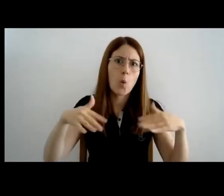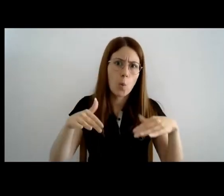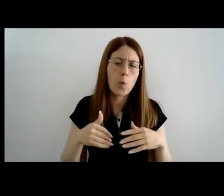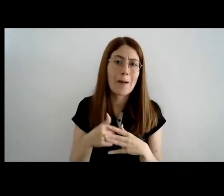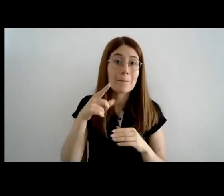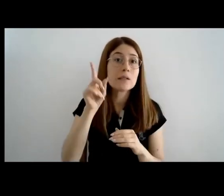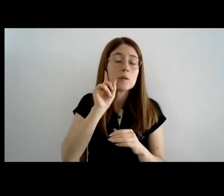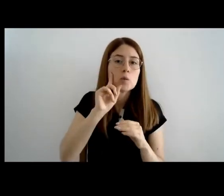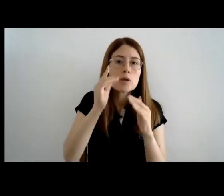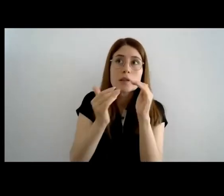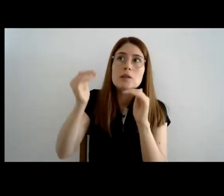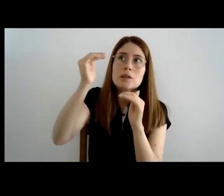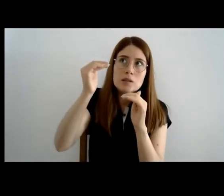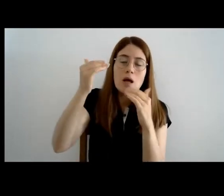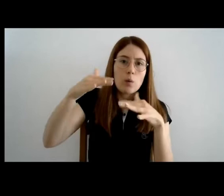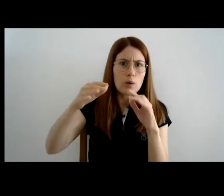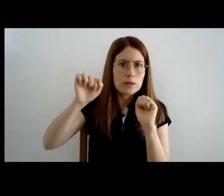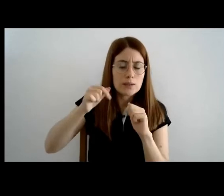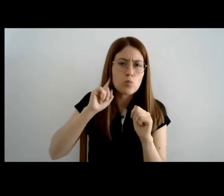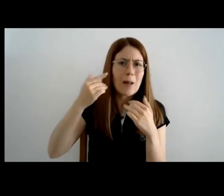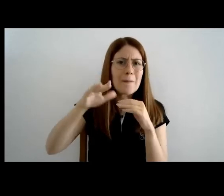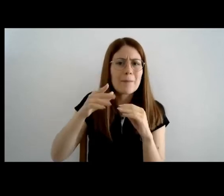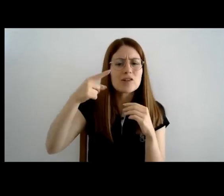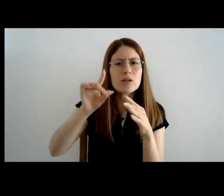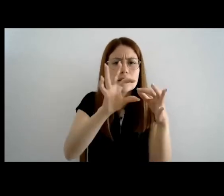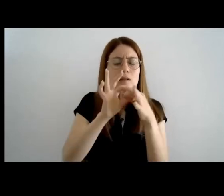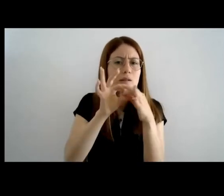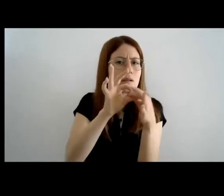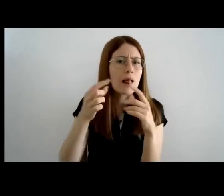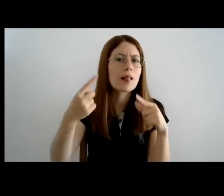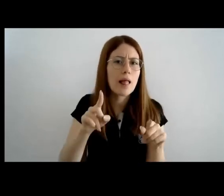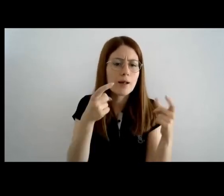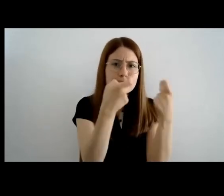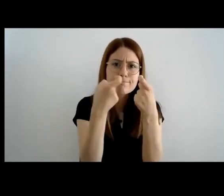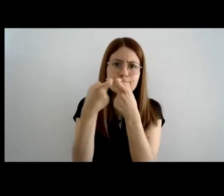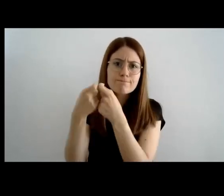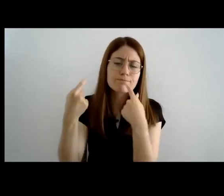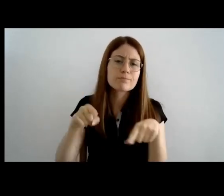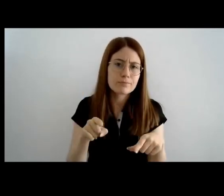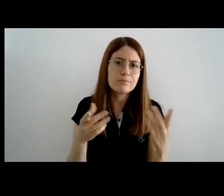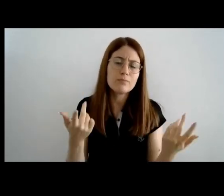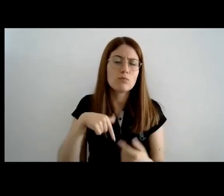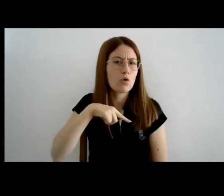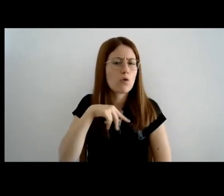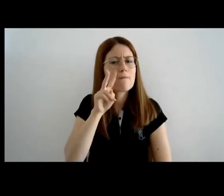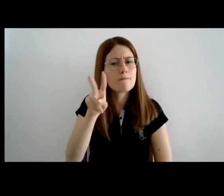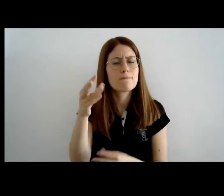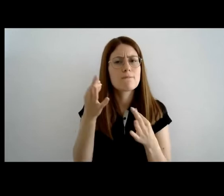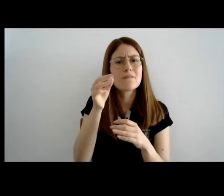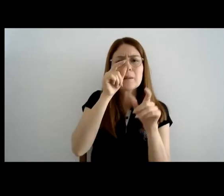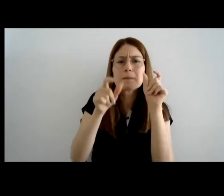padrões elevados, têm padrões de intercomplementaridade. E nós constatamos que as pessoas